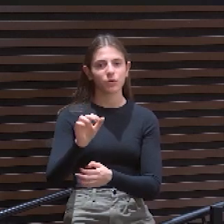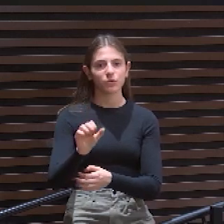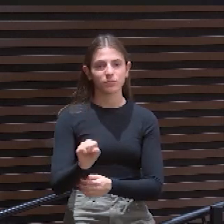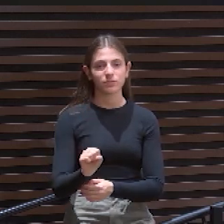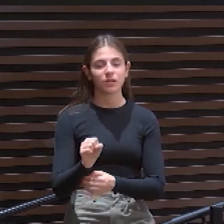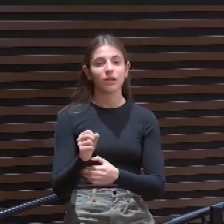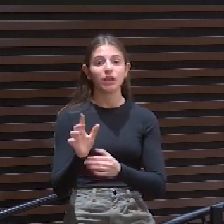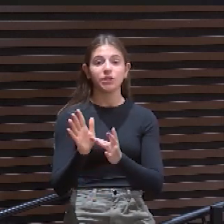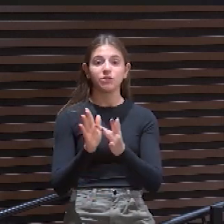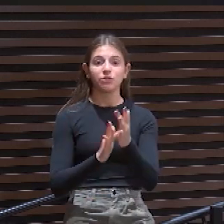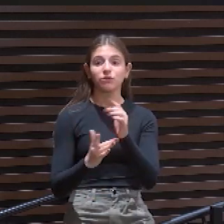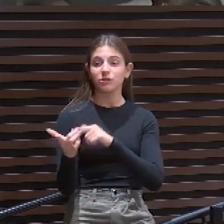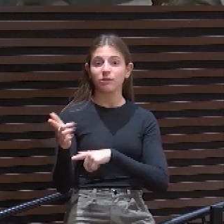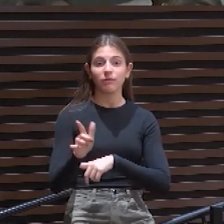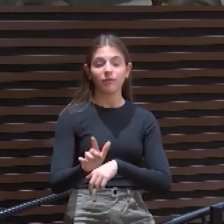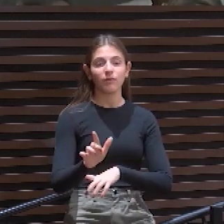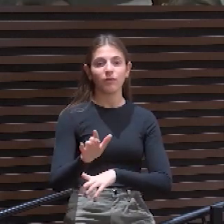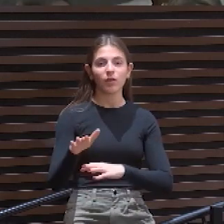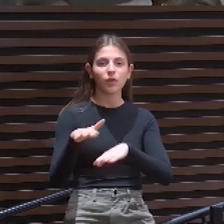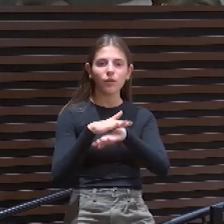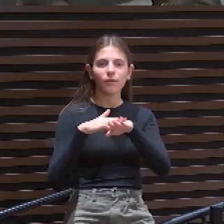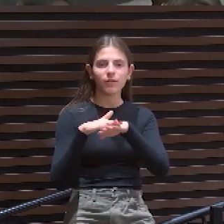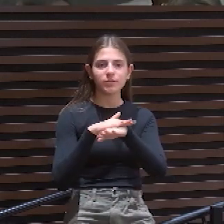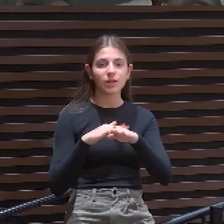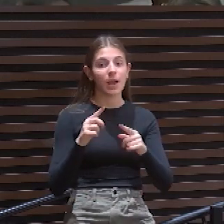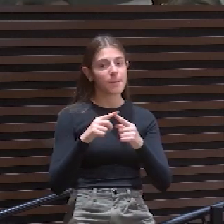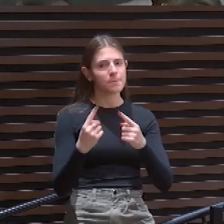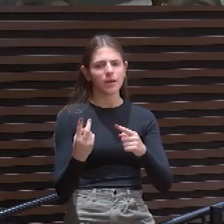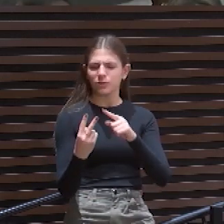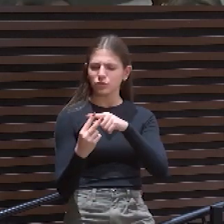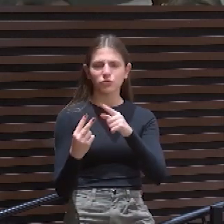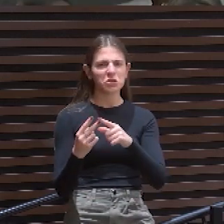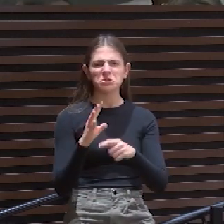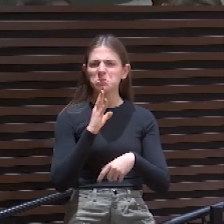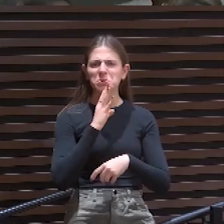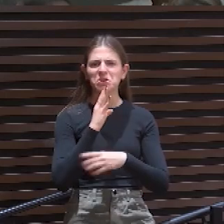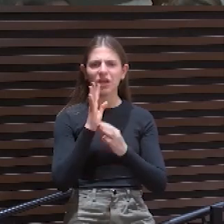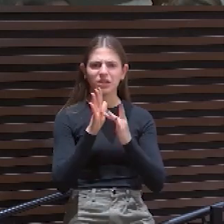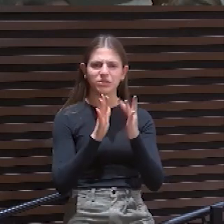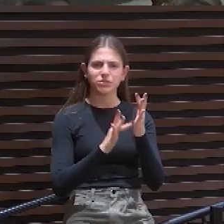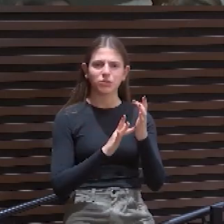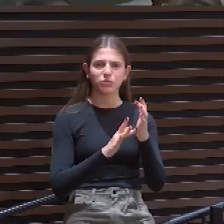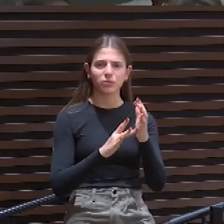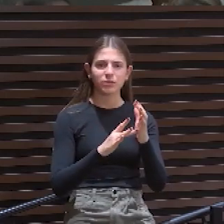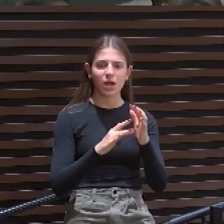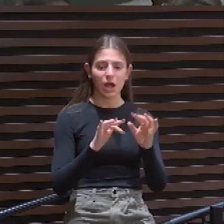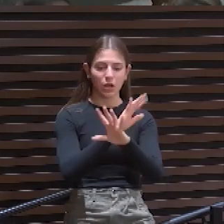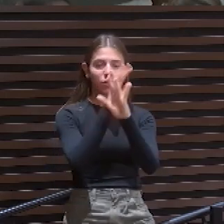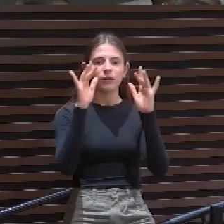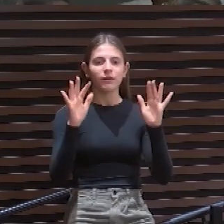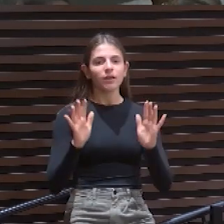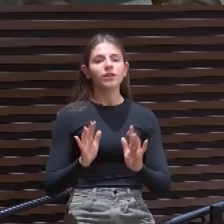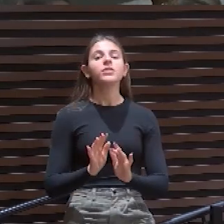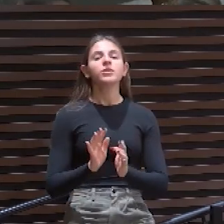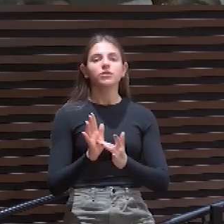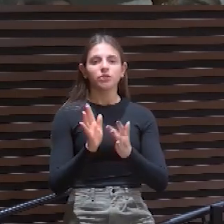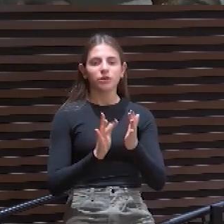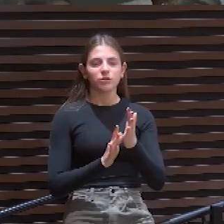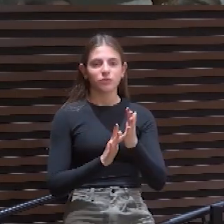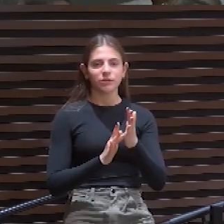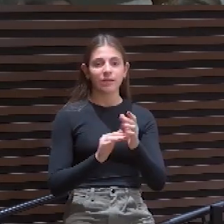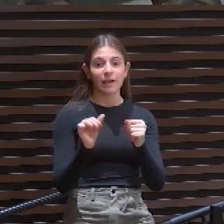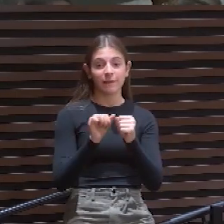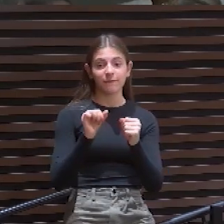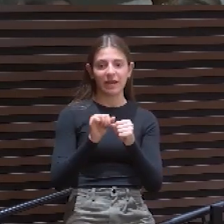vem conversar com eles, eles não reconhecem Jesus, a glorificação do corpo de Jesus de tal modo impede que eles